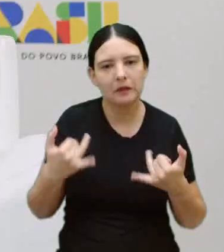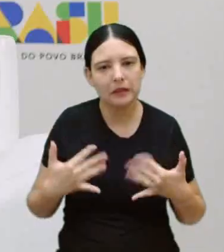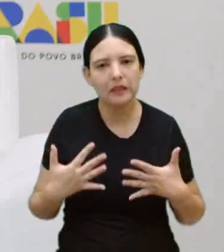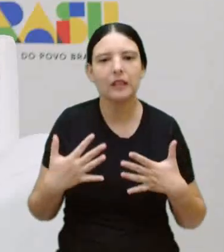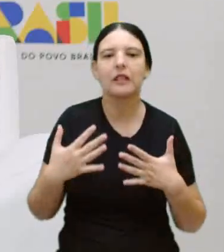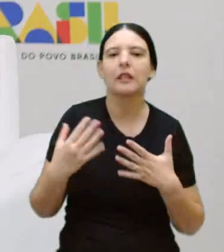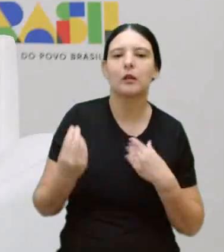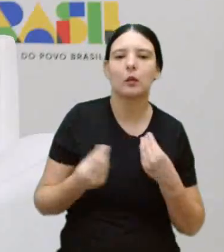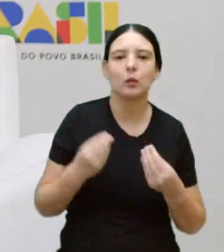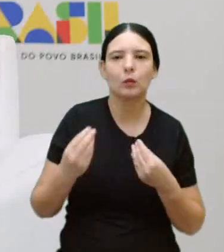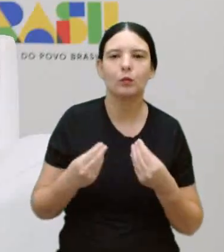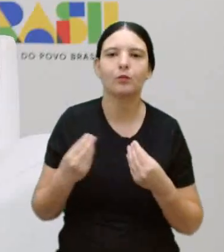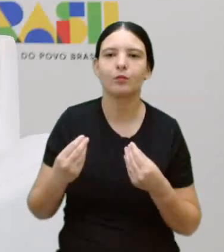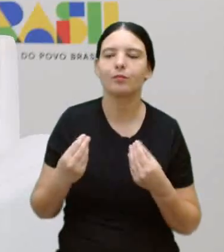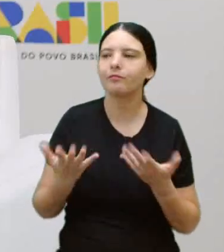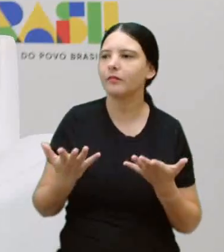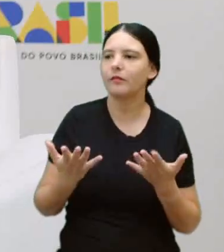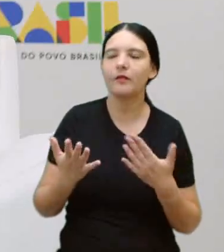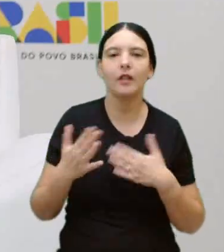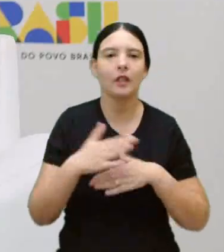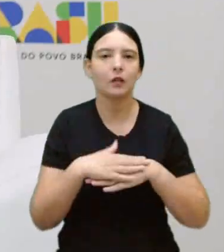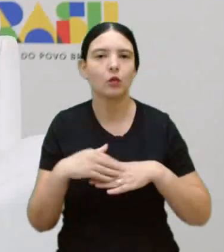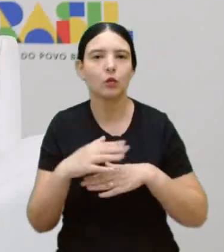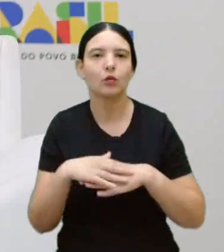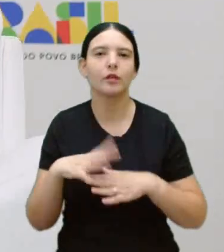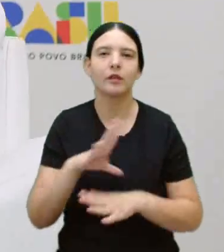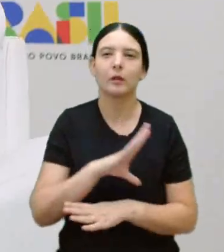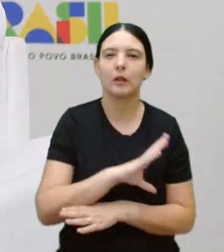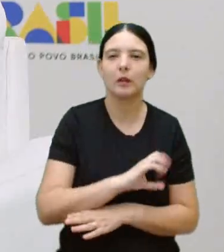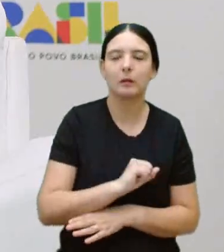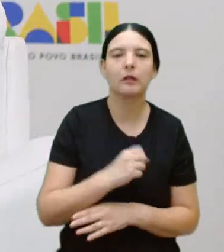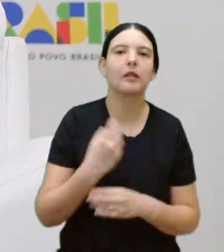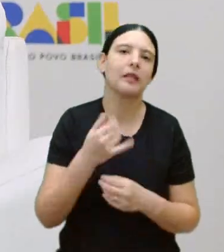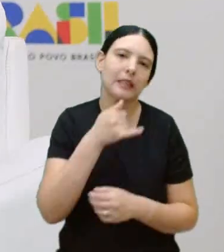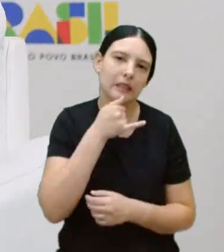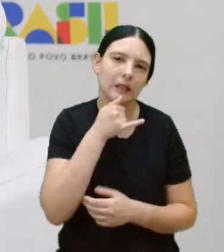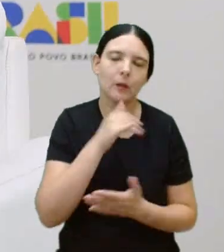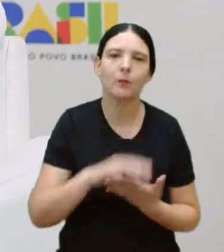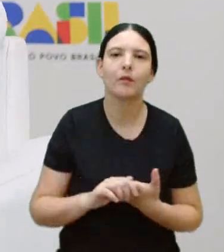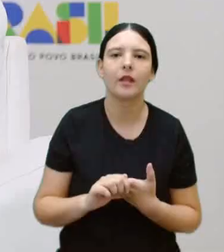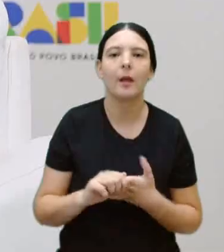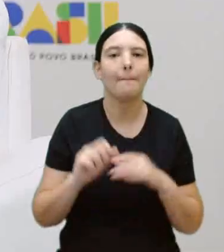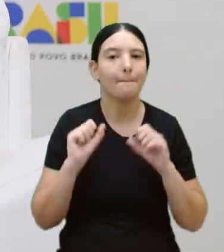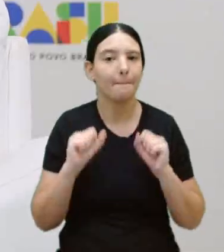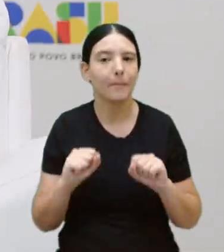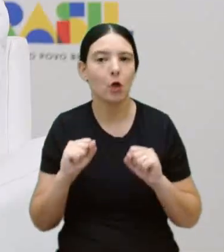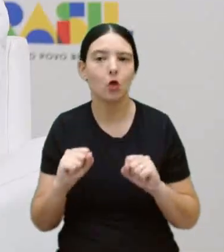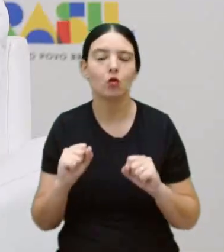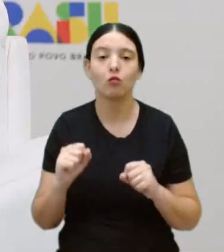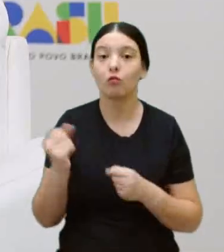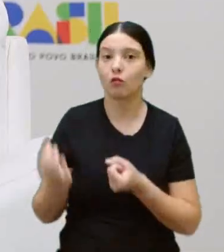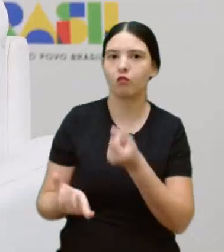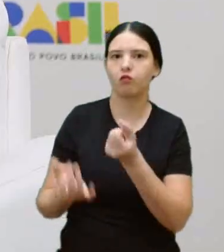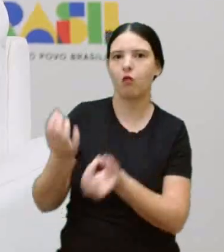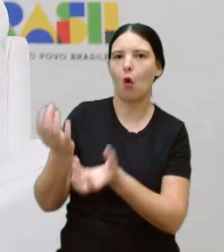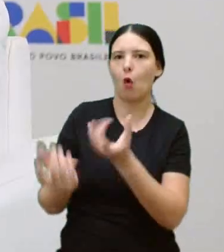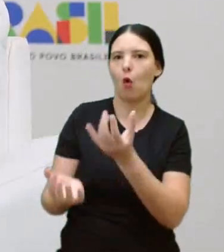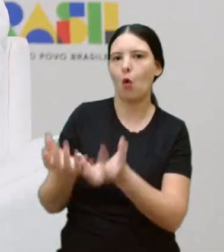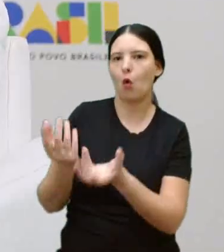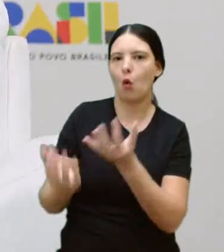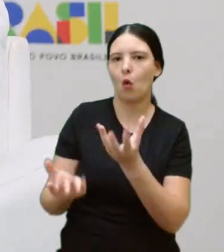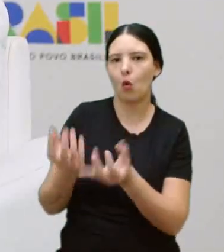desses... Como é que os afetos se comportam dessa maneira? Então, por exemplo, um afeto pode se comportar como fogo. O fogo pode